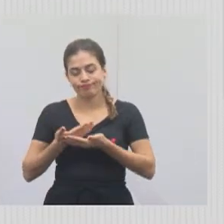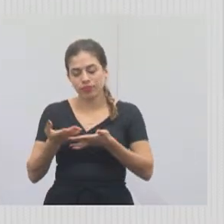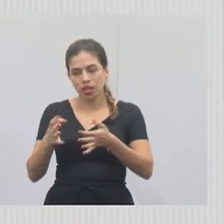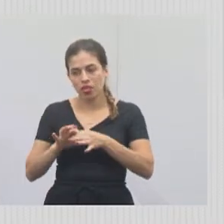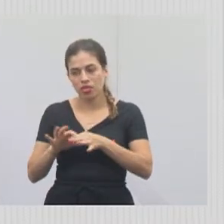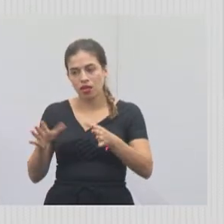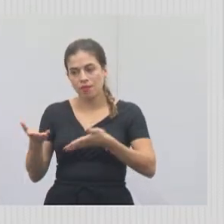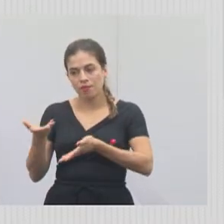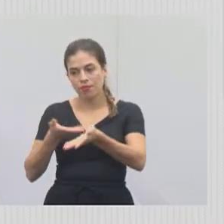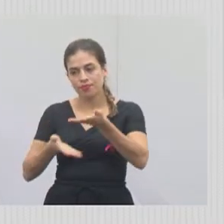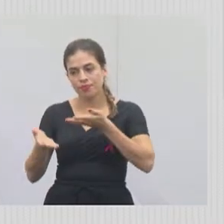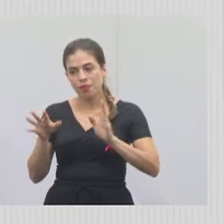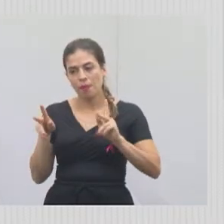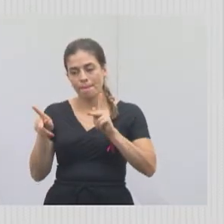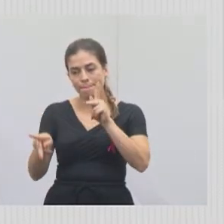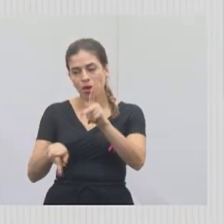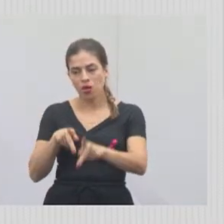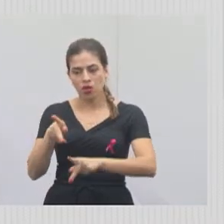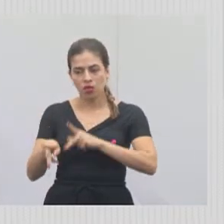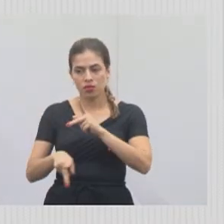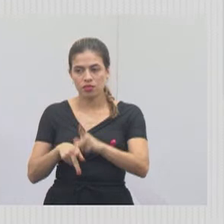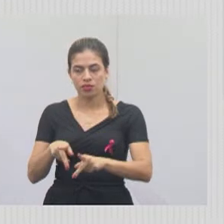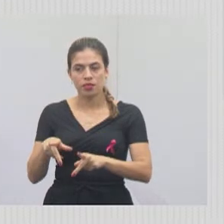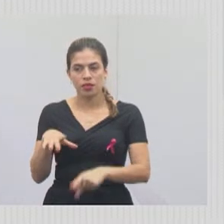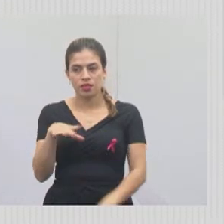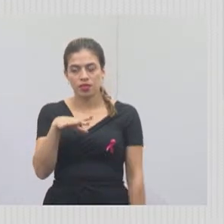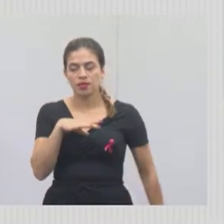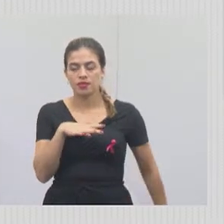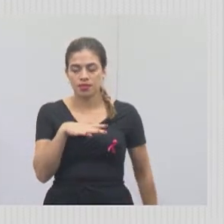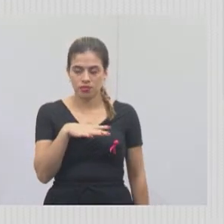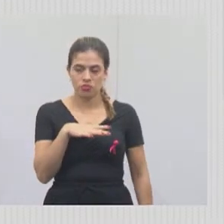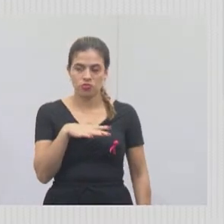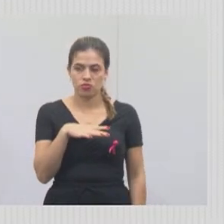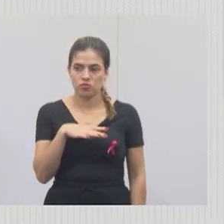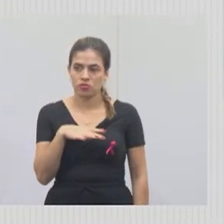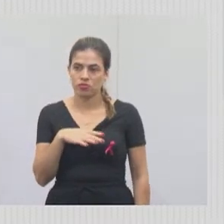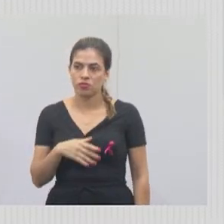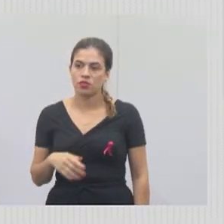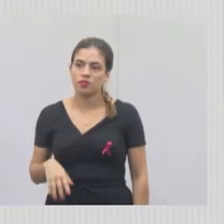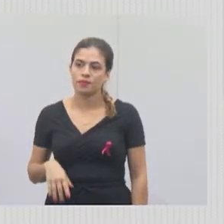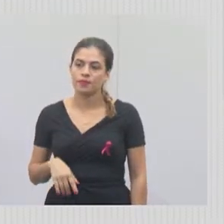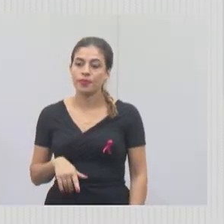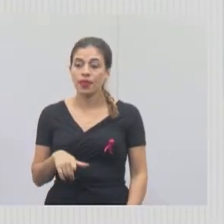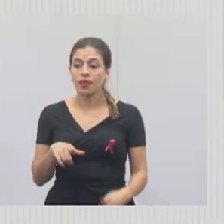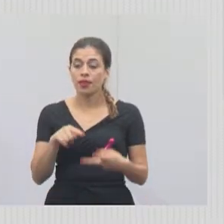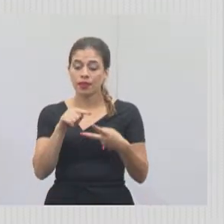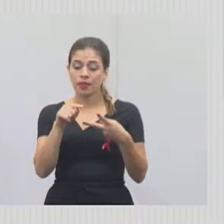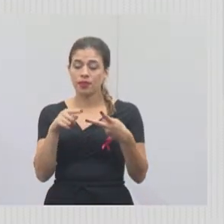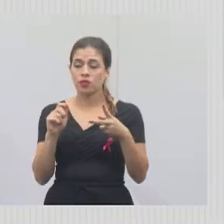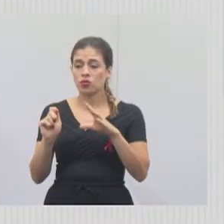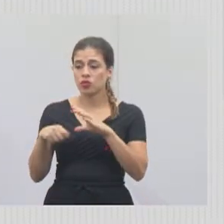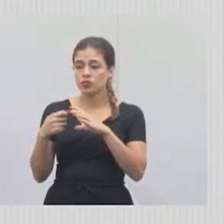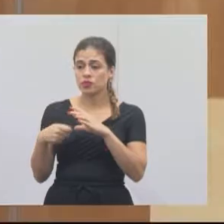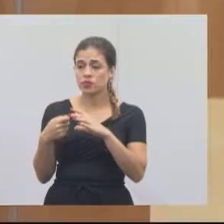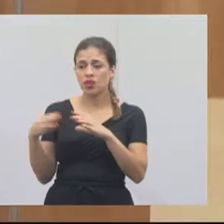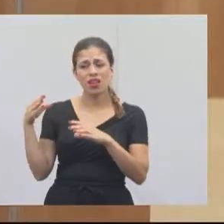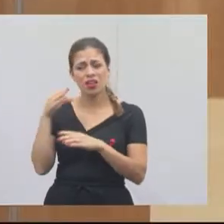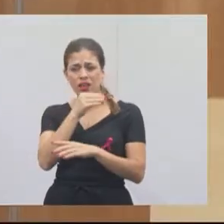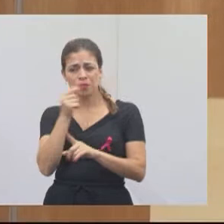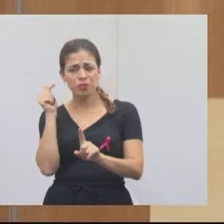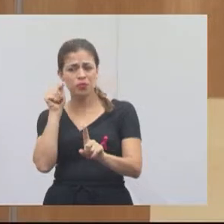à disposição de toda a população de nossa cidade. E temos dois vídeos rápidos e objetivos, vai